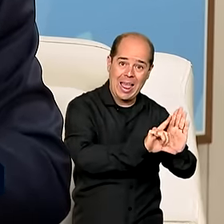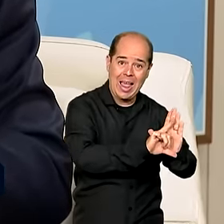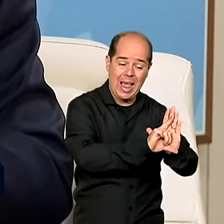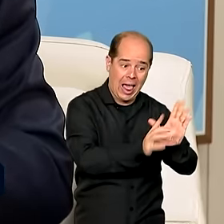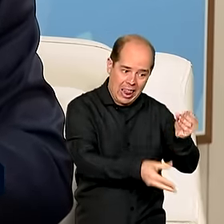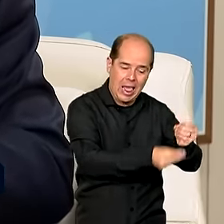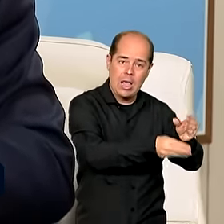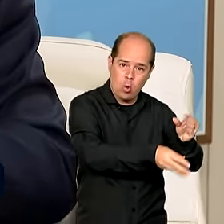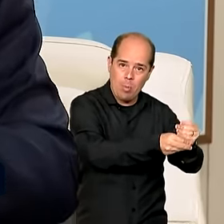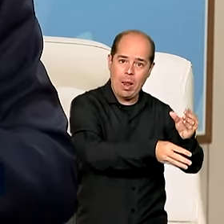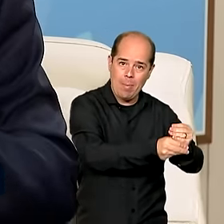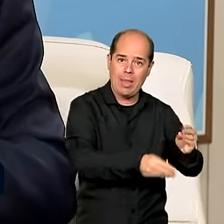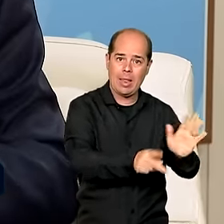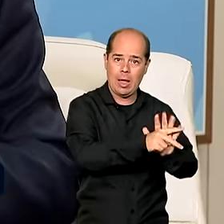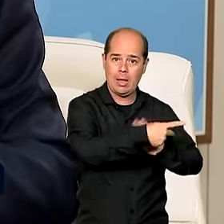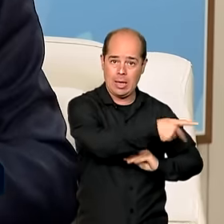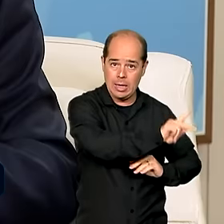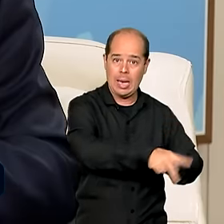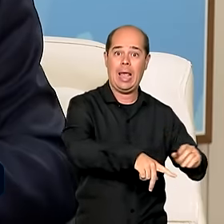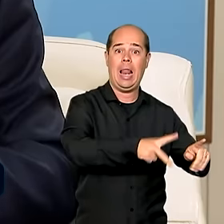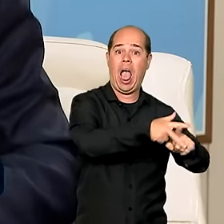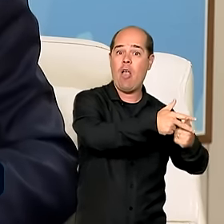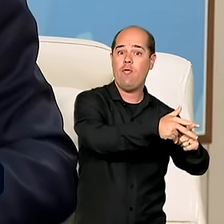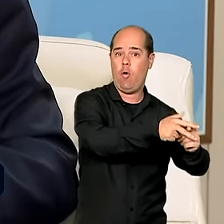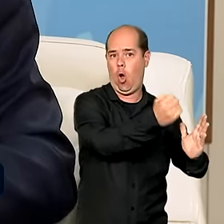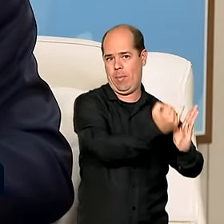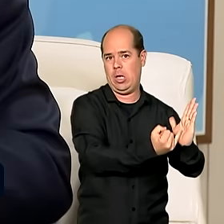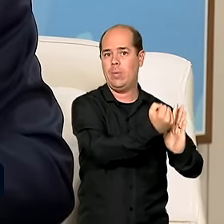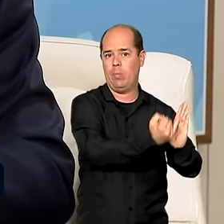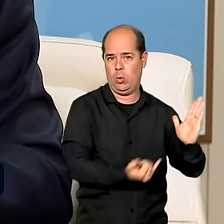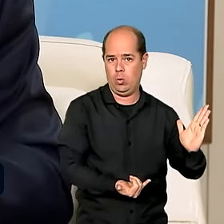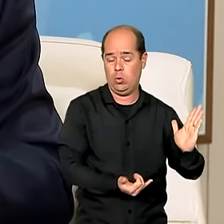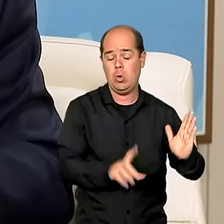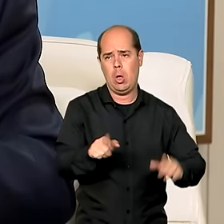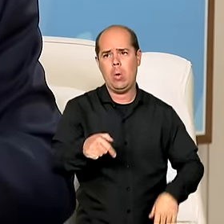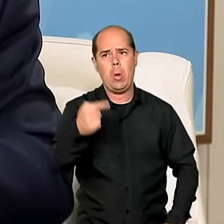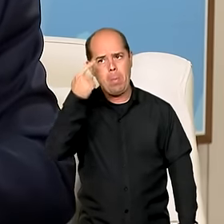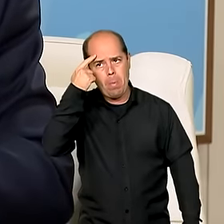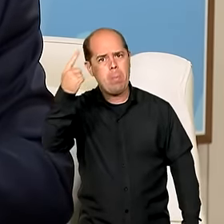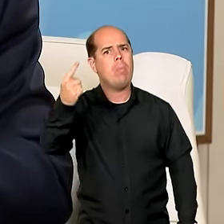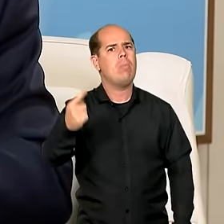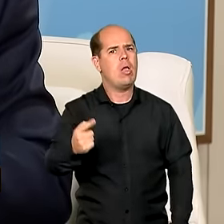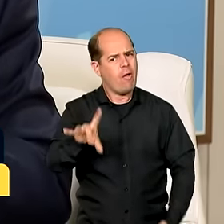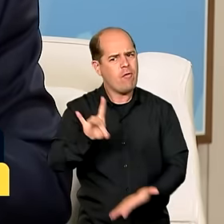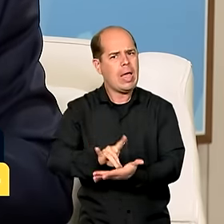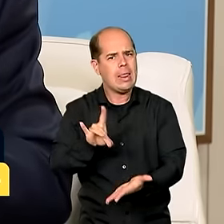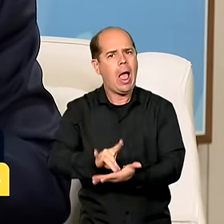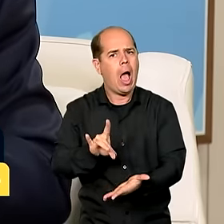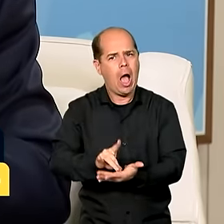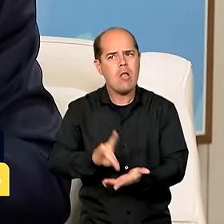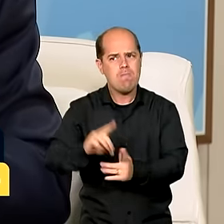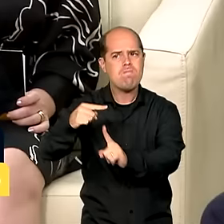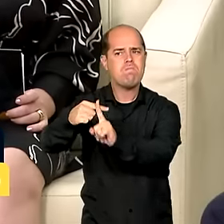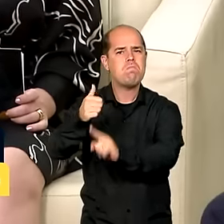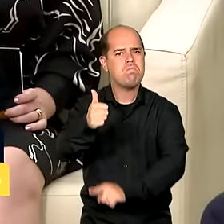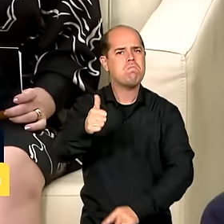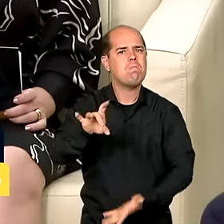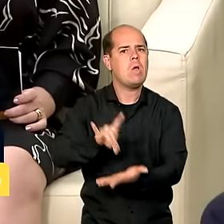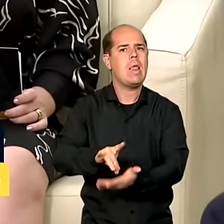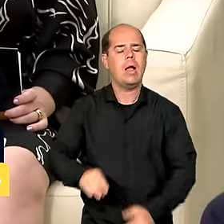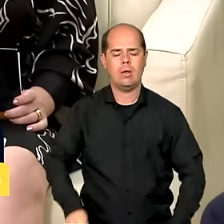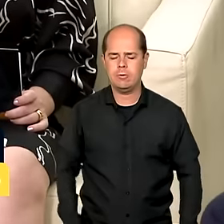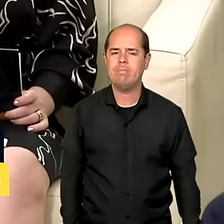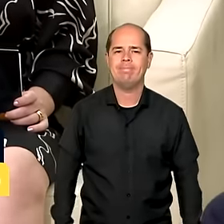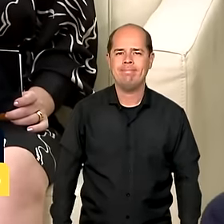vejo com eh um otimismo realista que nós estamos no no bom caminho do crescimento